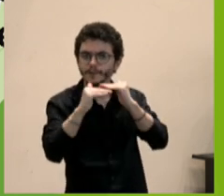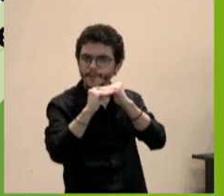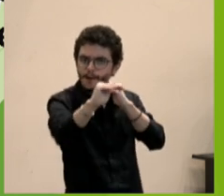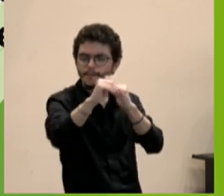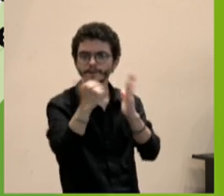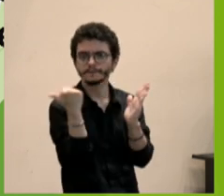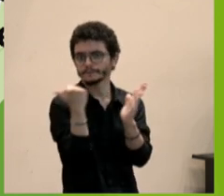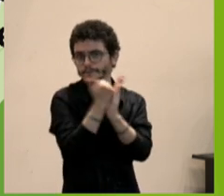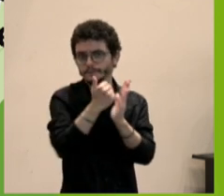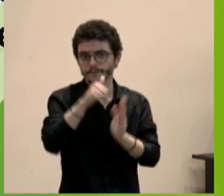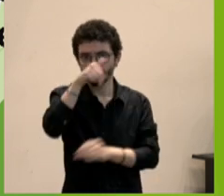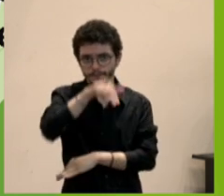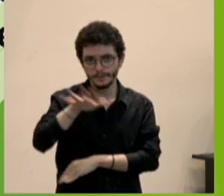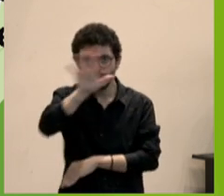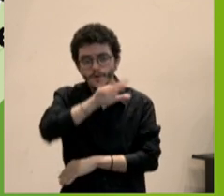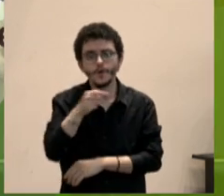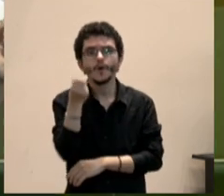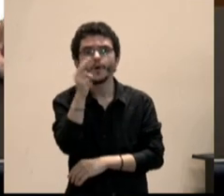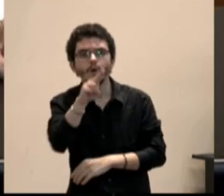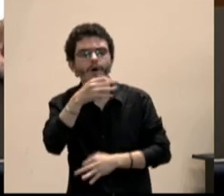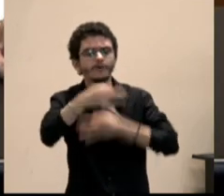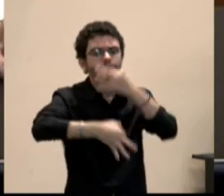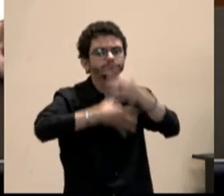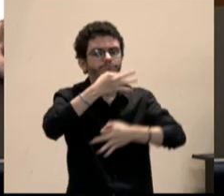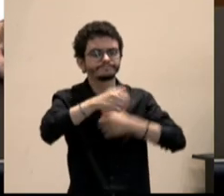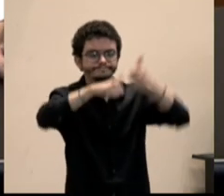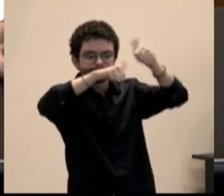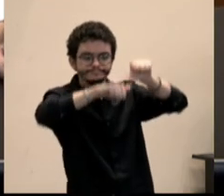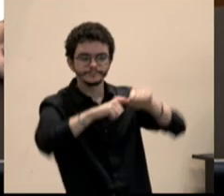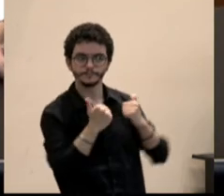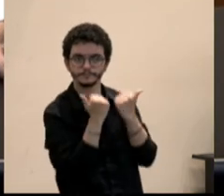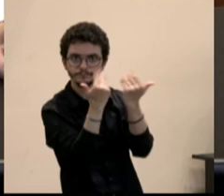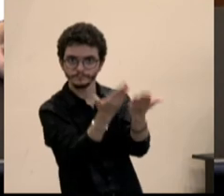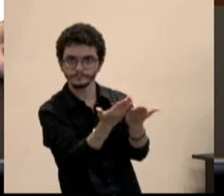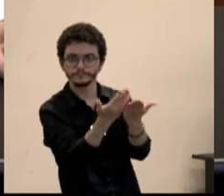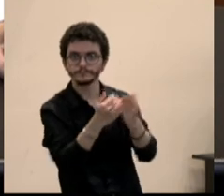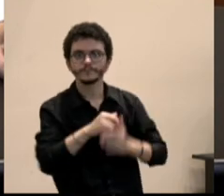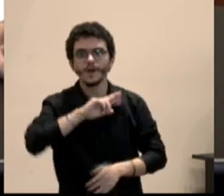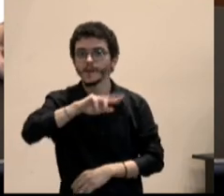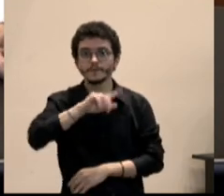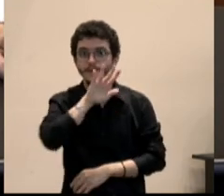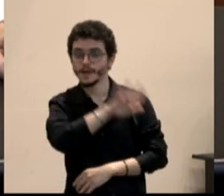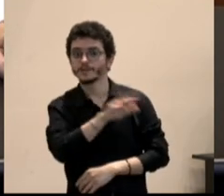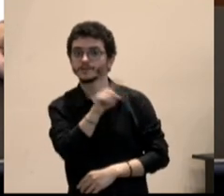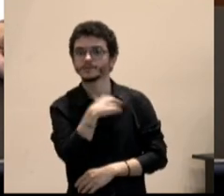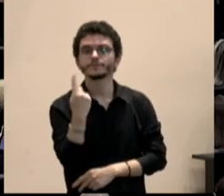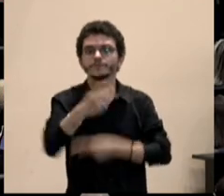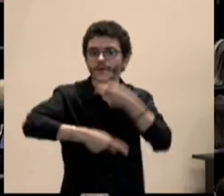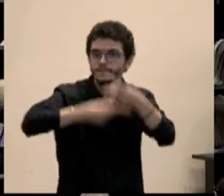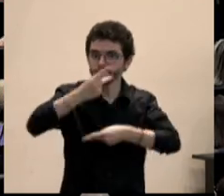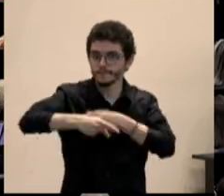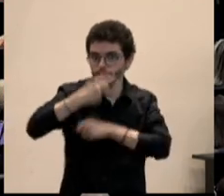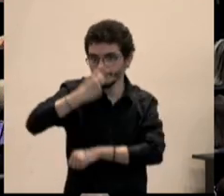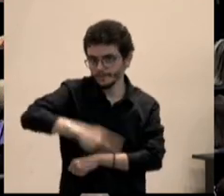por critérios de avaliação externa. Não é disso que estamos falando